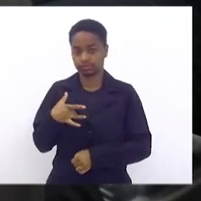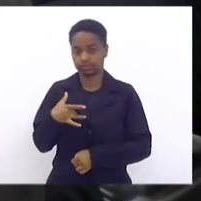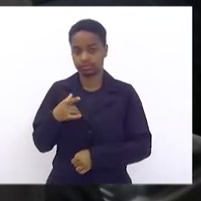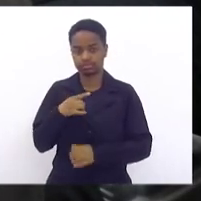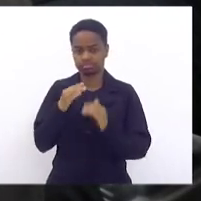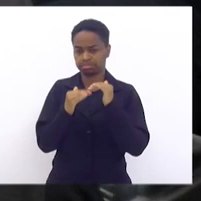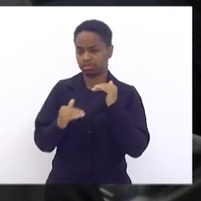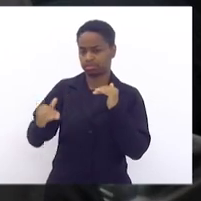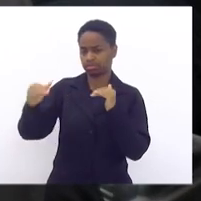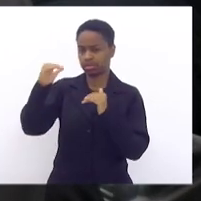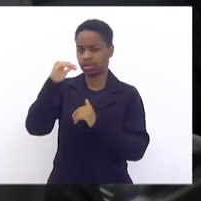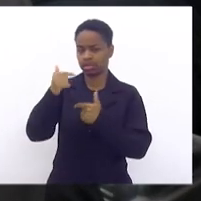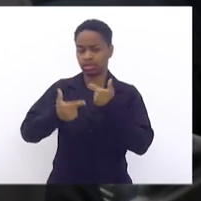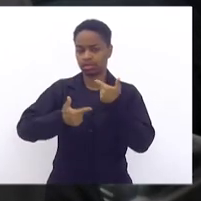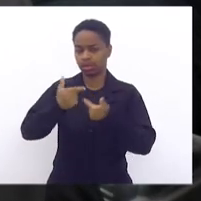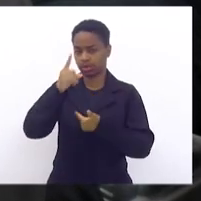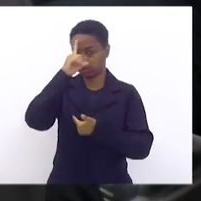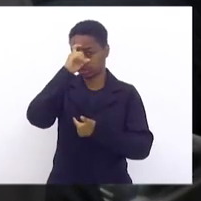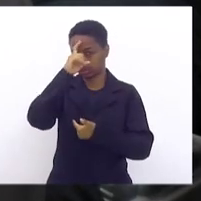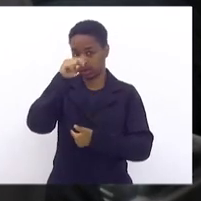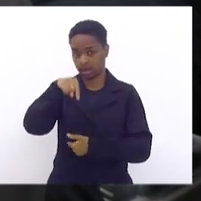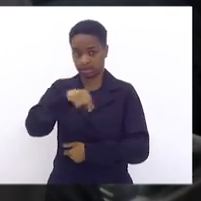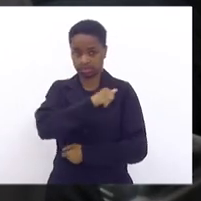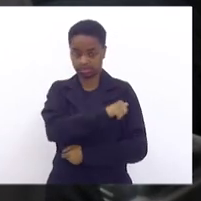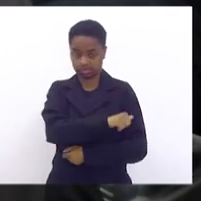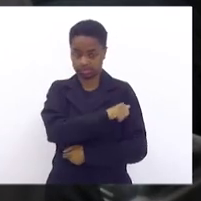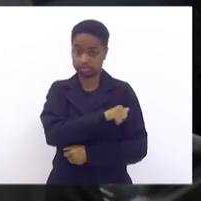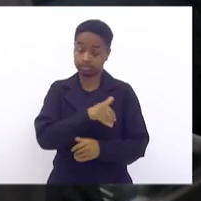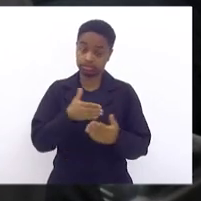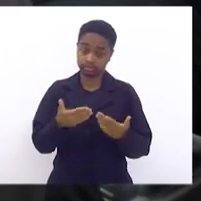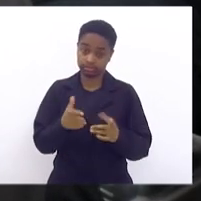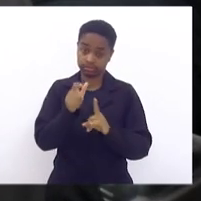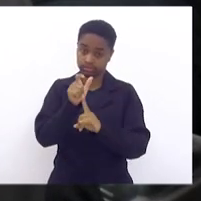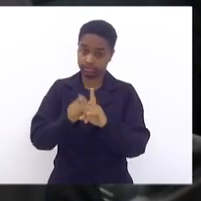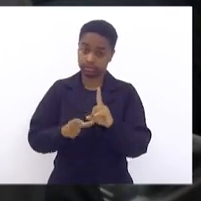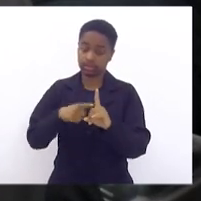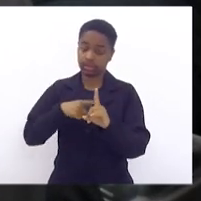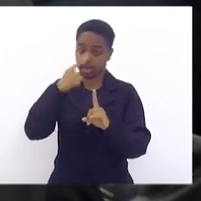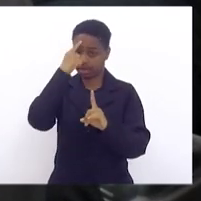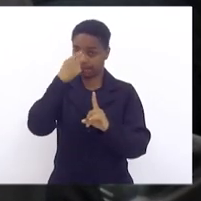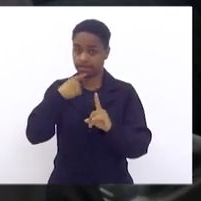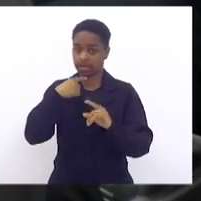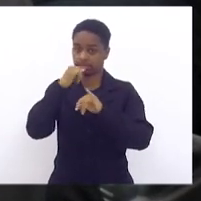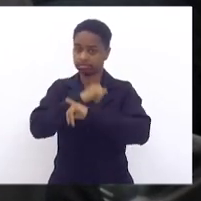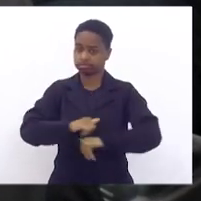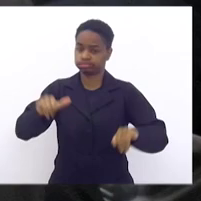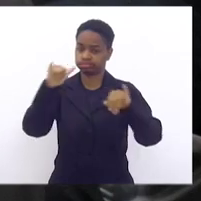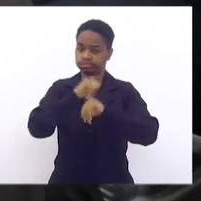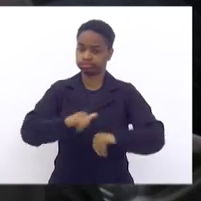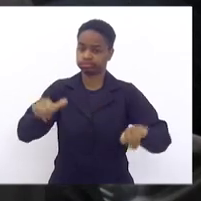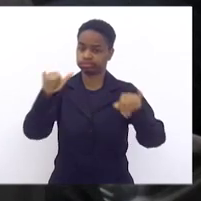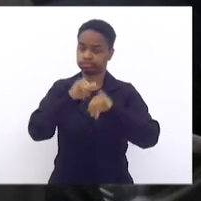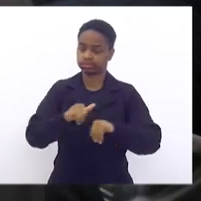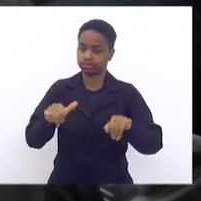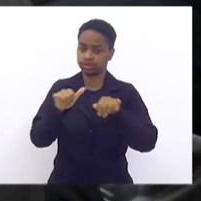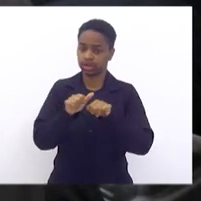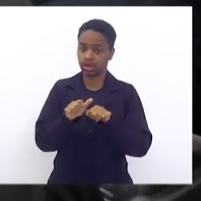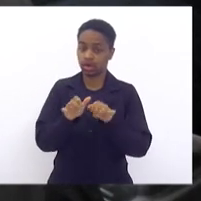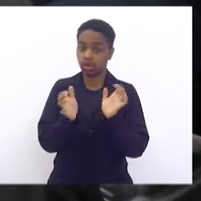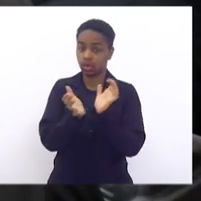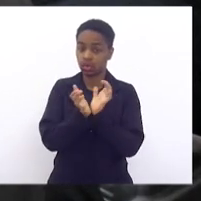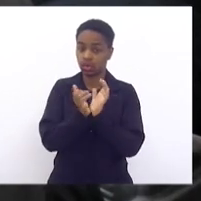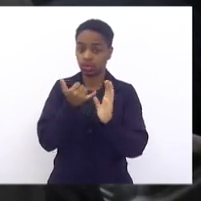num hospital aqui do nosso estado, e ela teve aí as suas imagens disseminadas em grupos